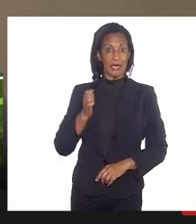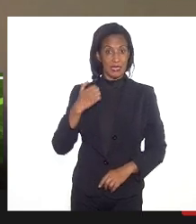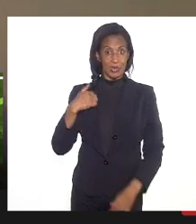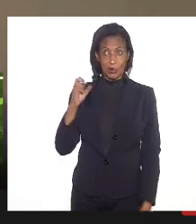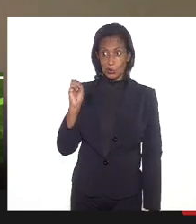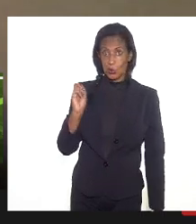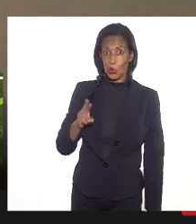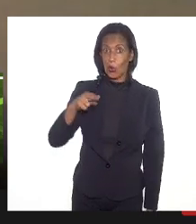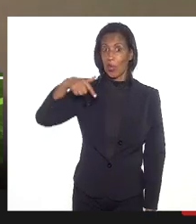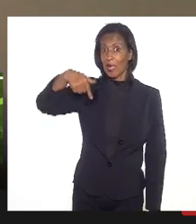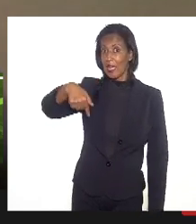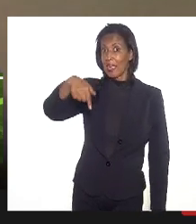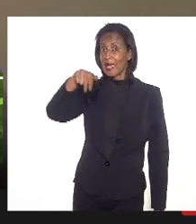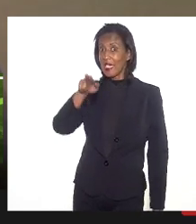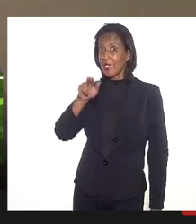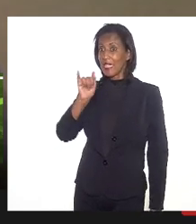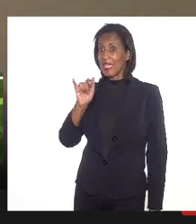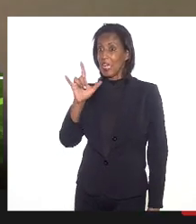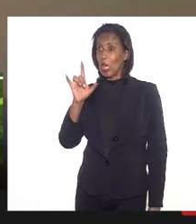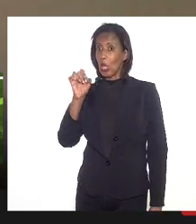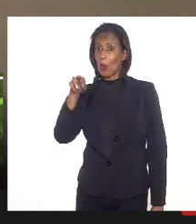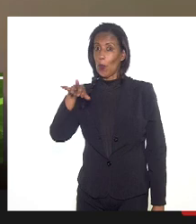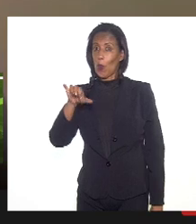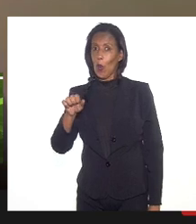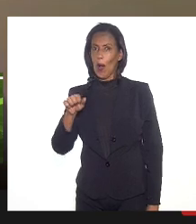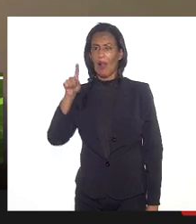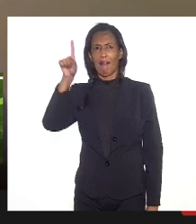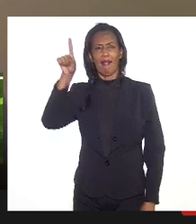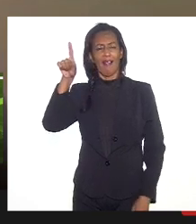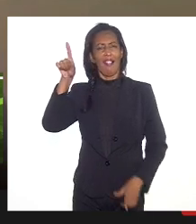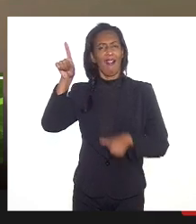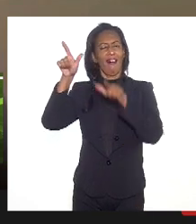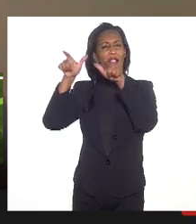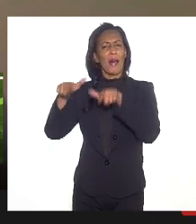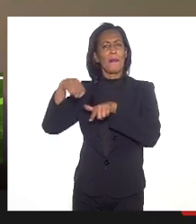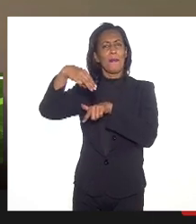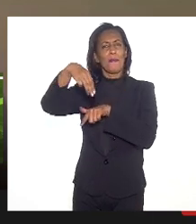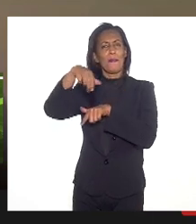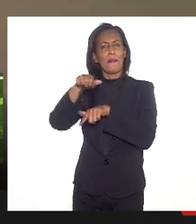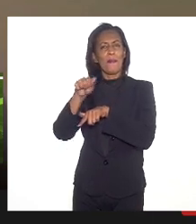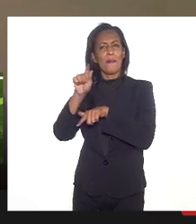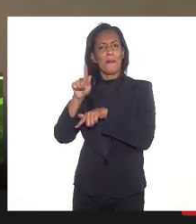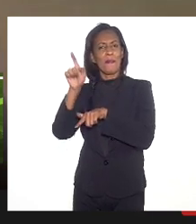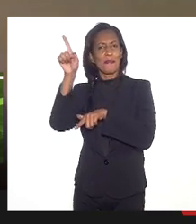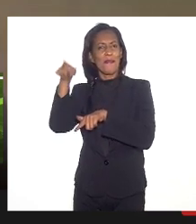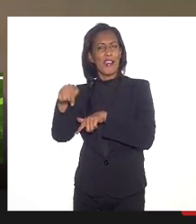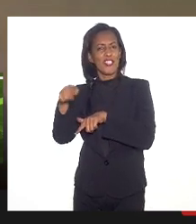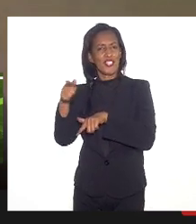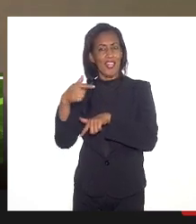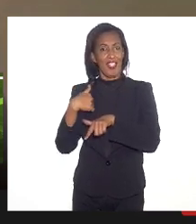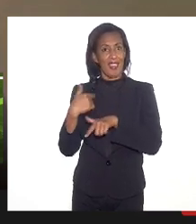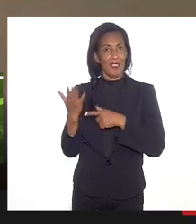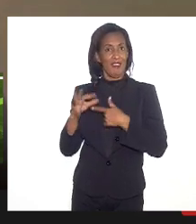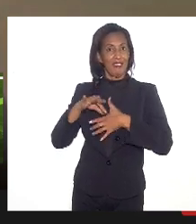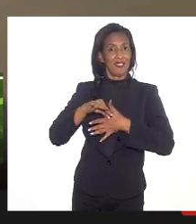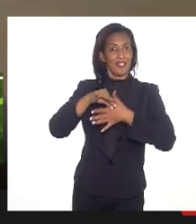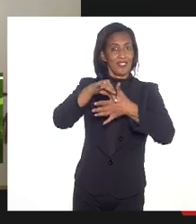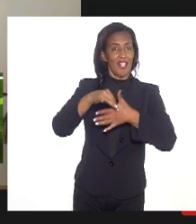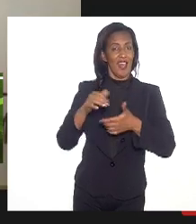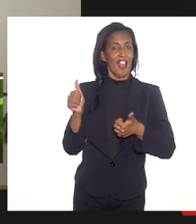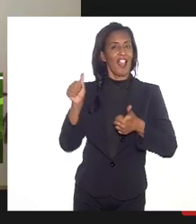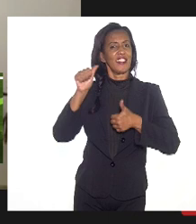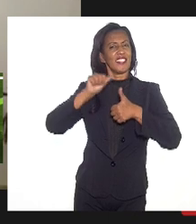quilombola de Maria Conga, Magé, e venho aqui representar a Associação das Comunidades Quilombolas do Estado do